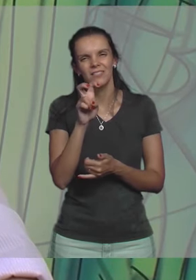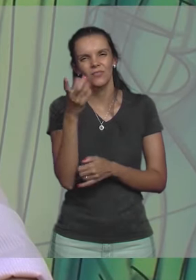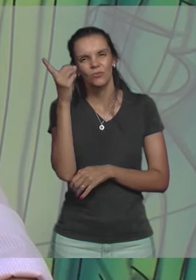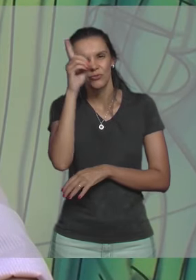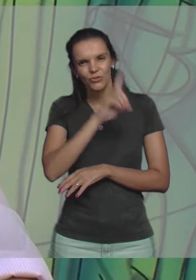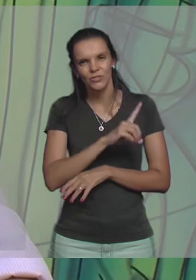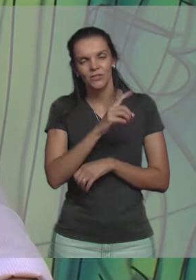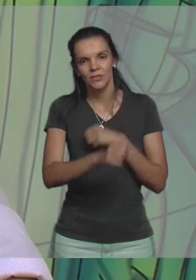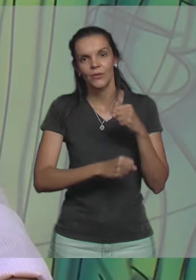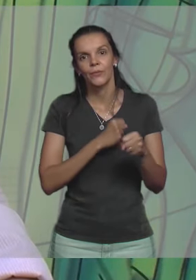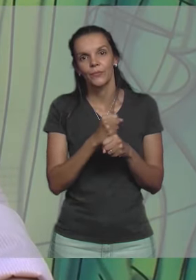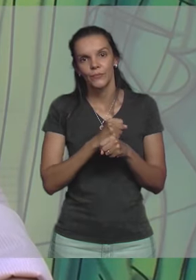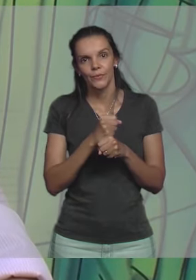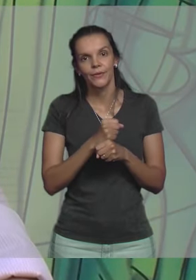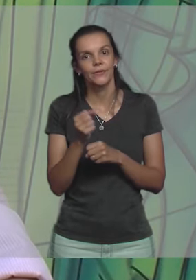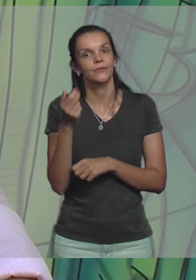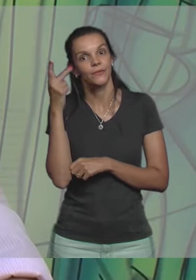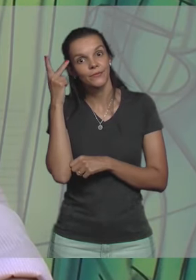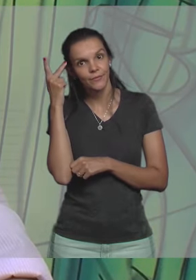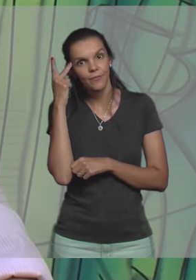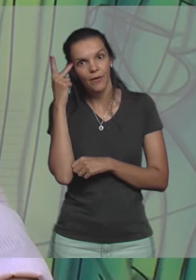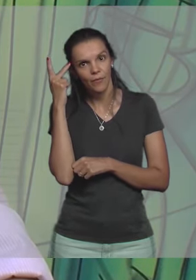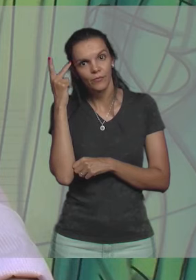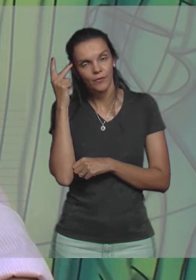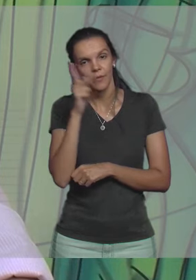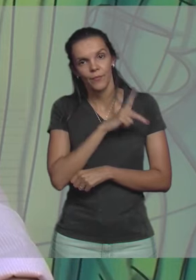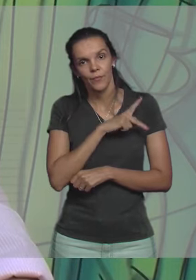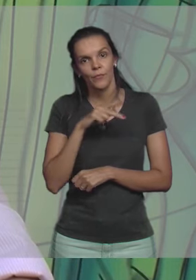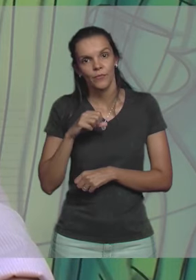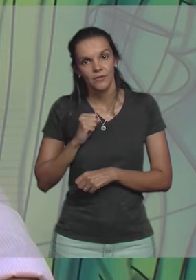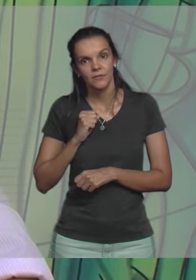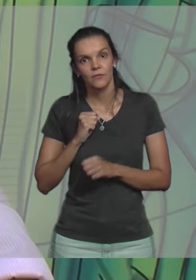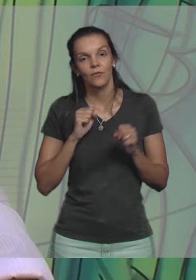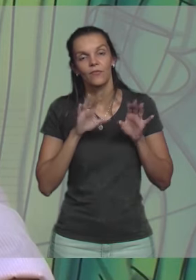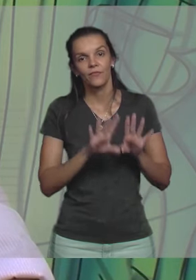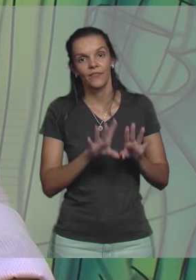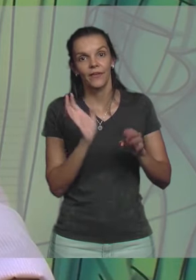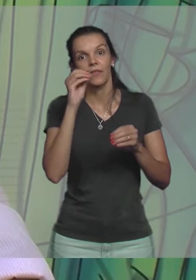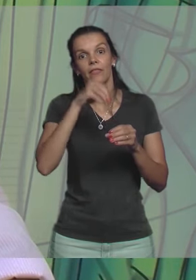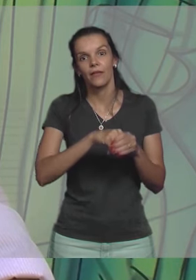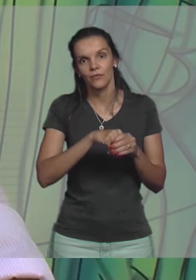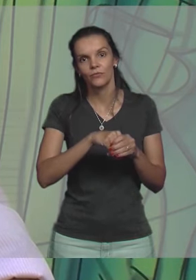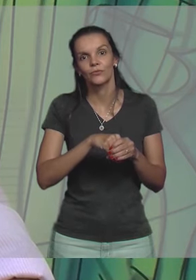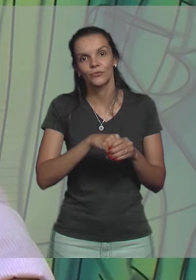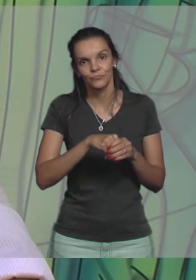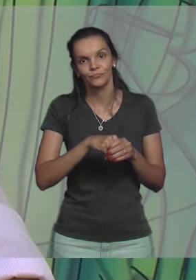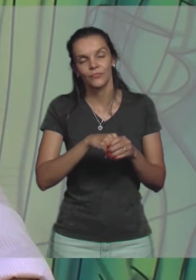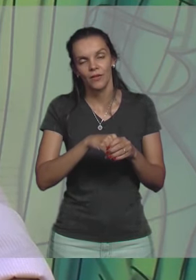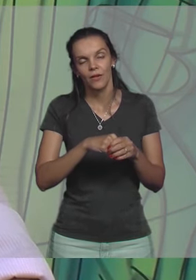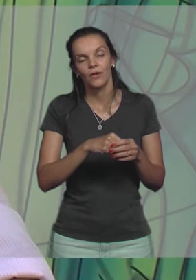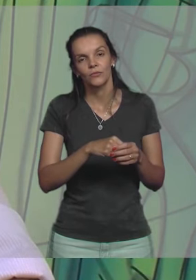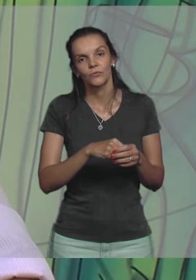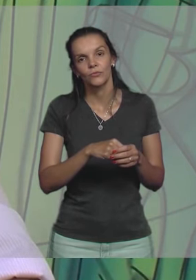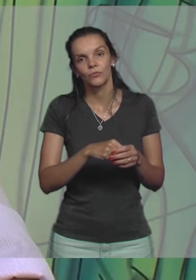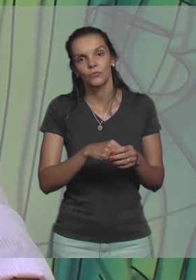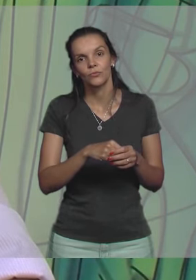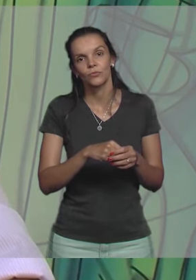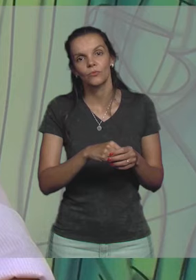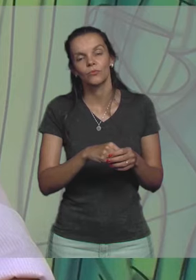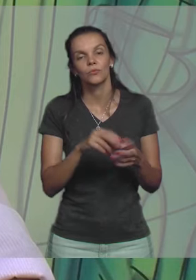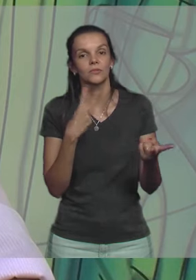por ano é a média que o paulistano passa no transporte público. 45 por dias é 1 mês e